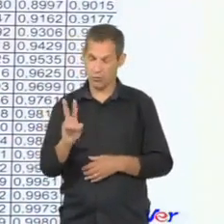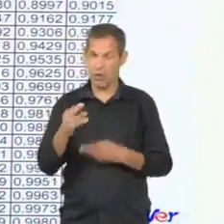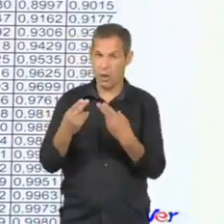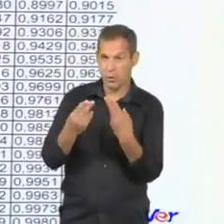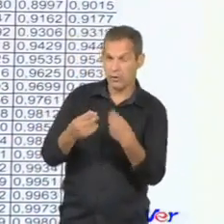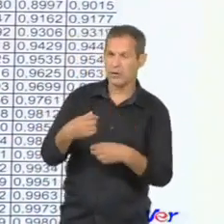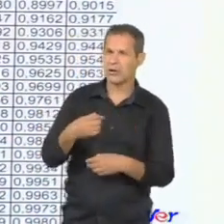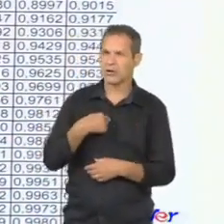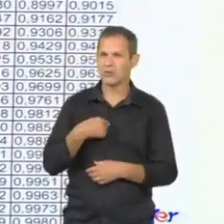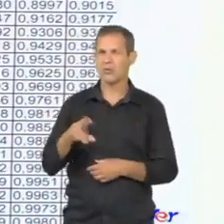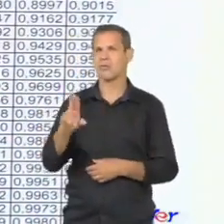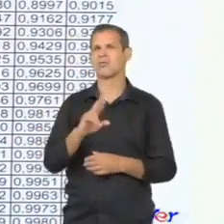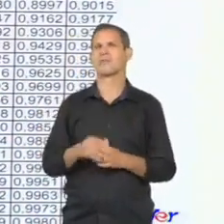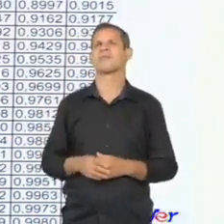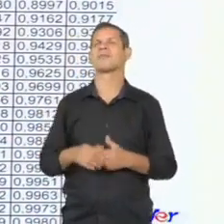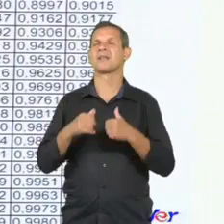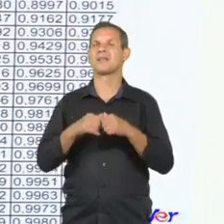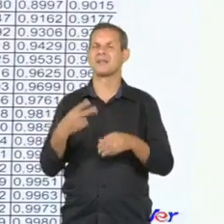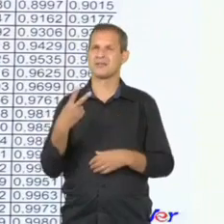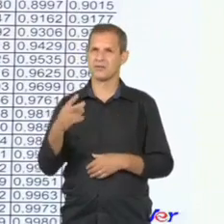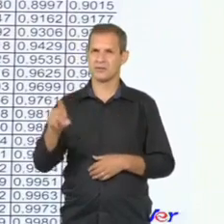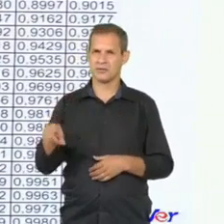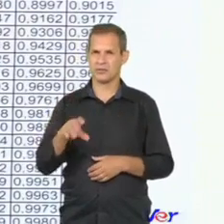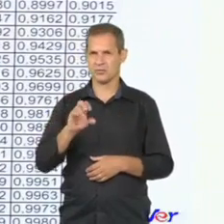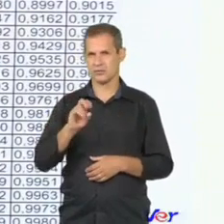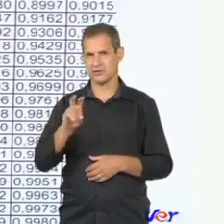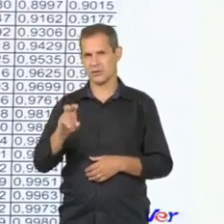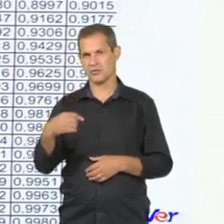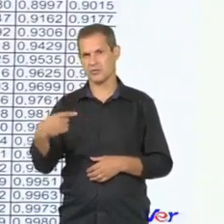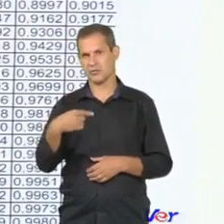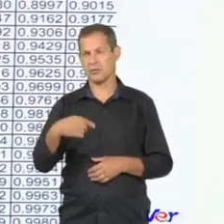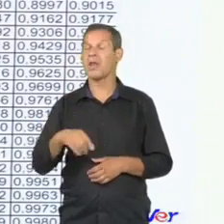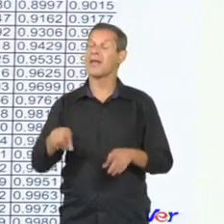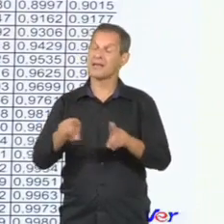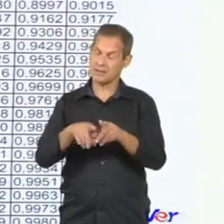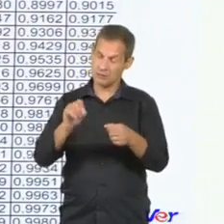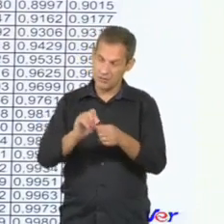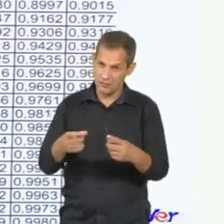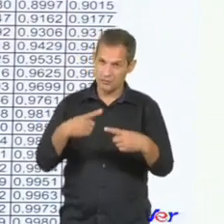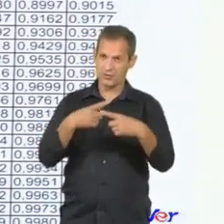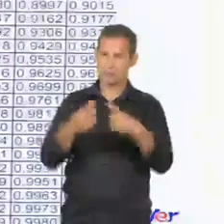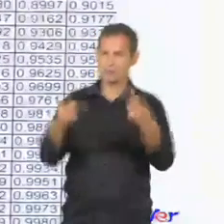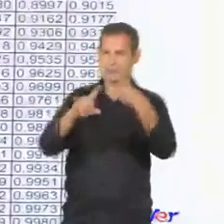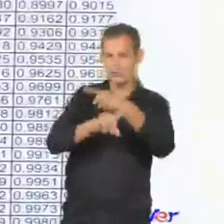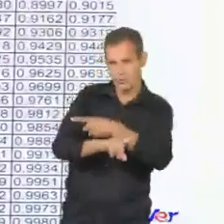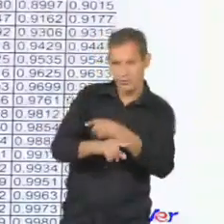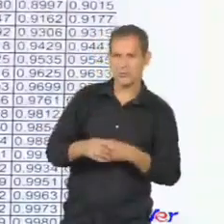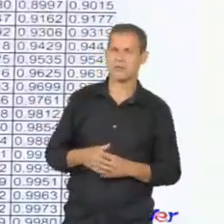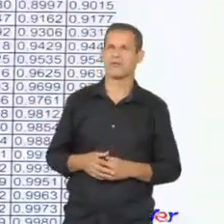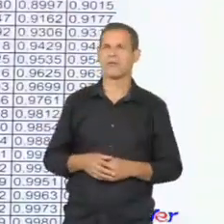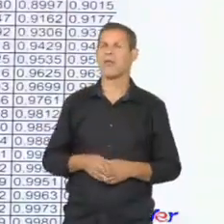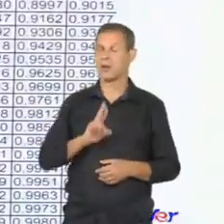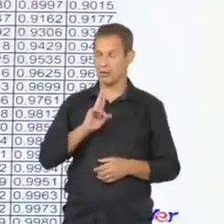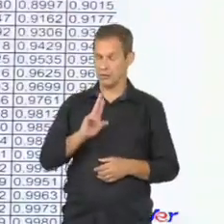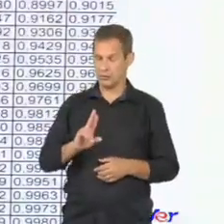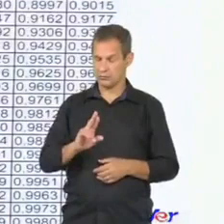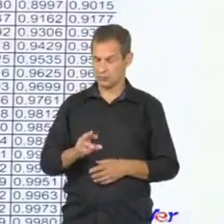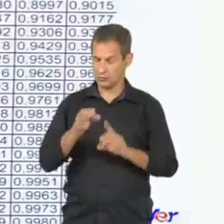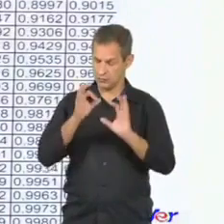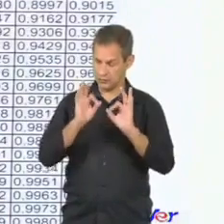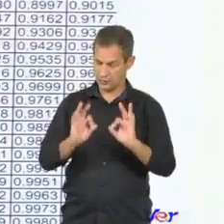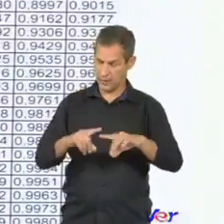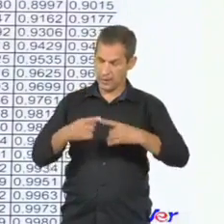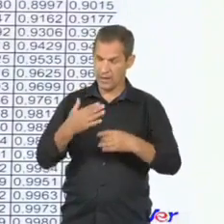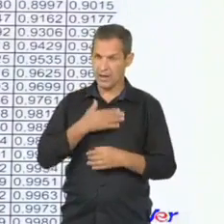igual, então eu vou só utilizar esse 205 negativos. Também faço multiplicação cruzada, resolvo passo a passo.